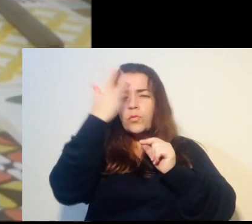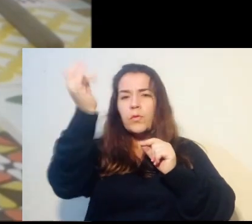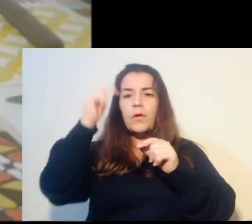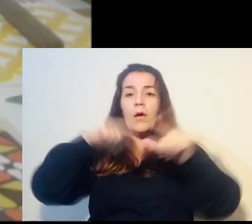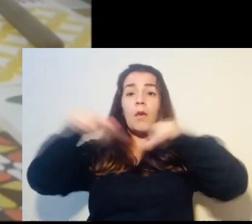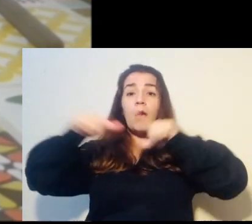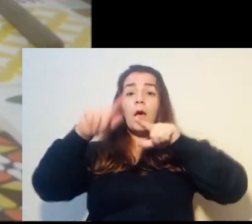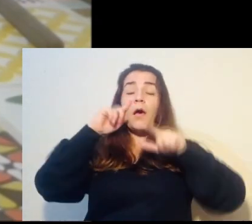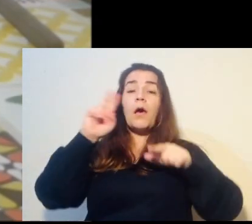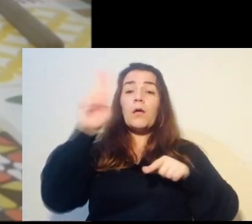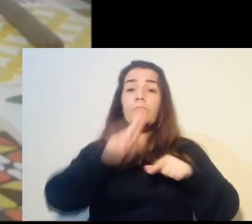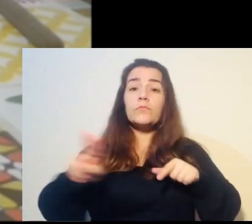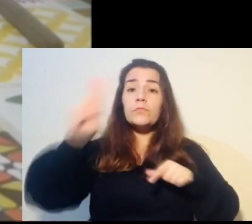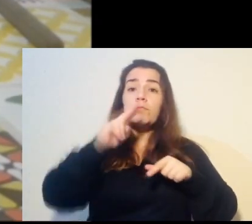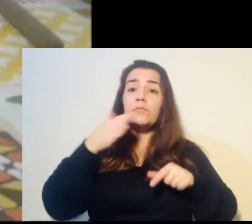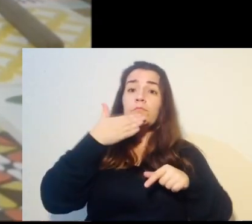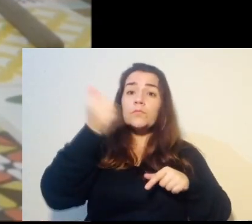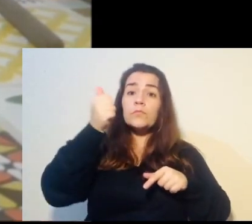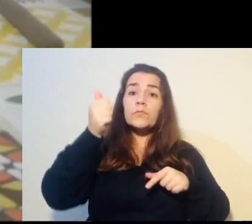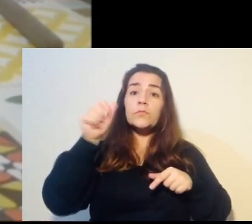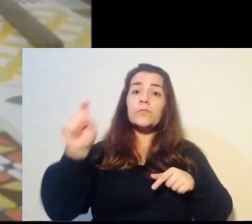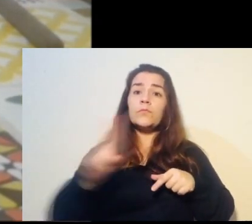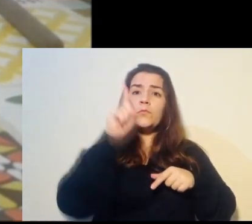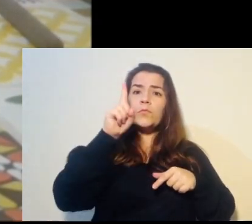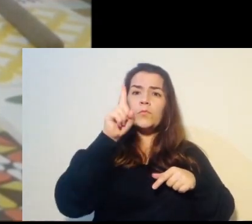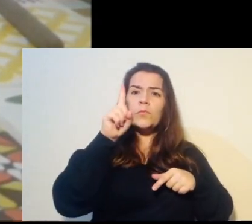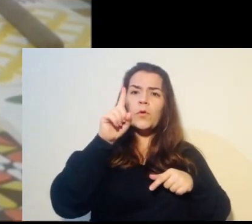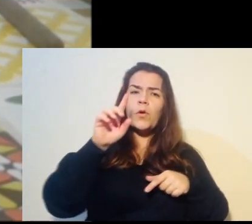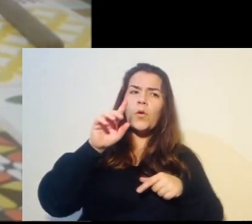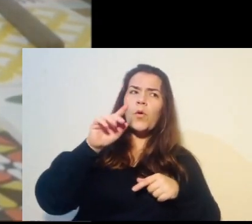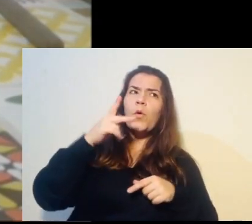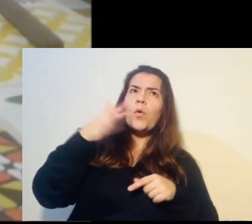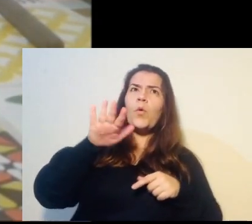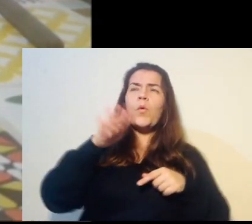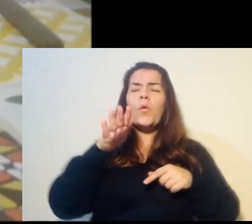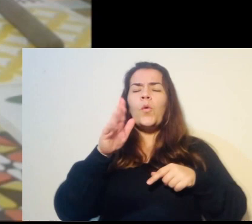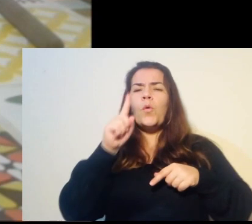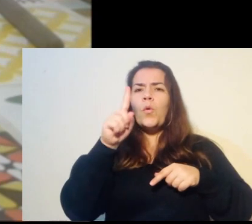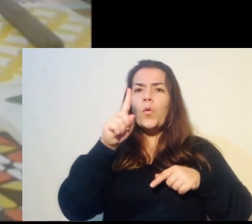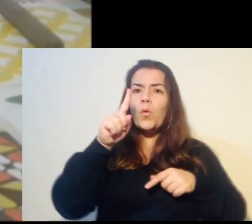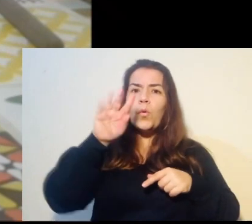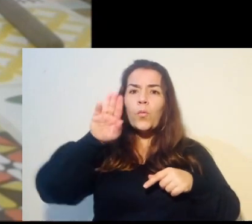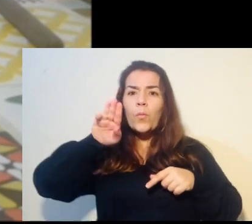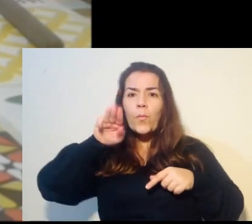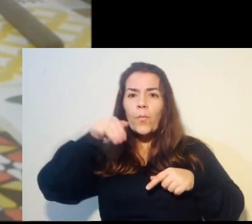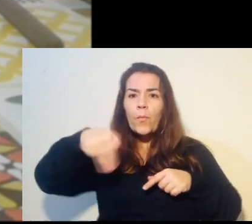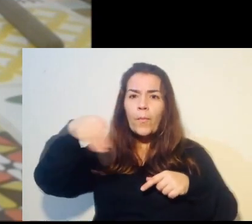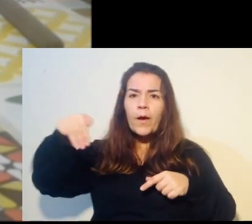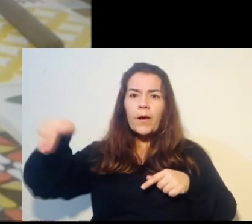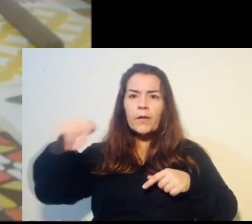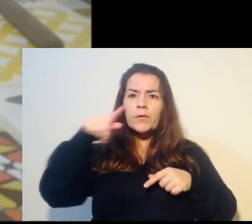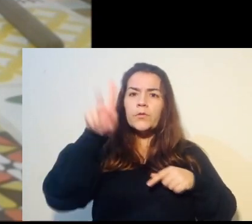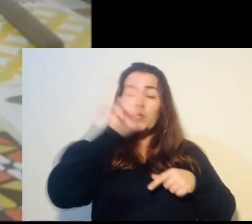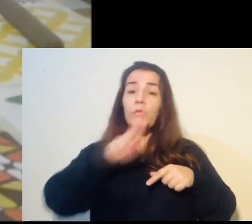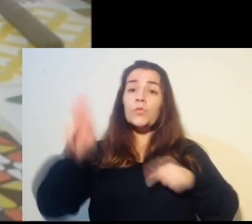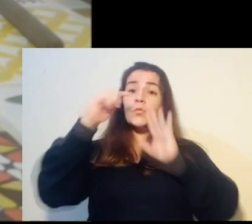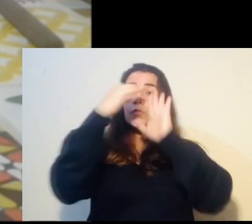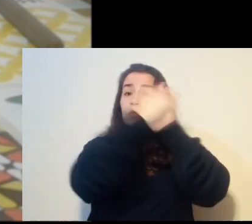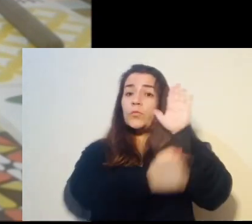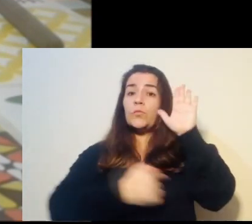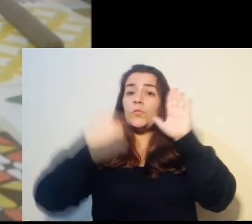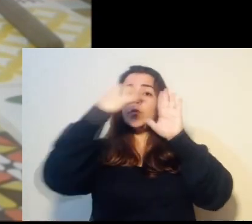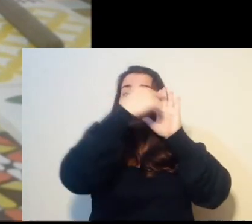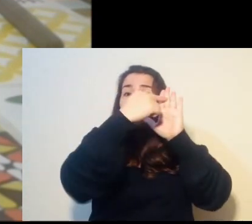pouco esse trabalho. Aqui eu usei uma de uma broca de número 1 milímetro, né?